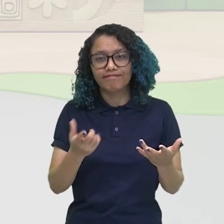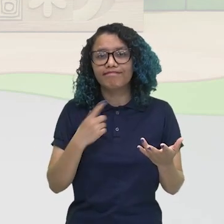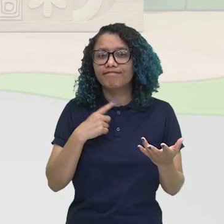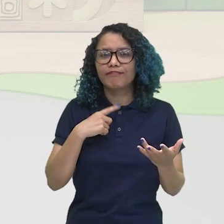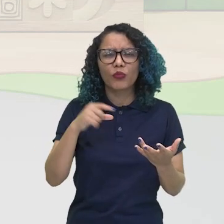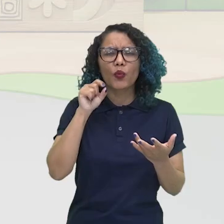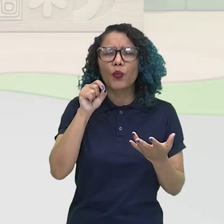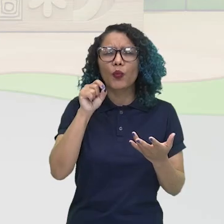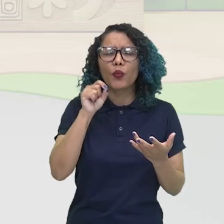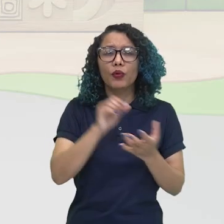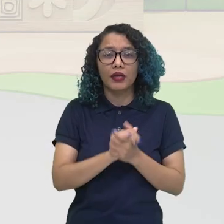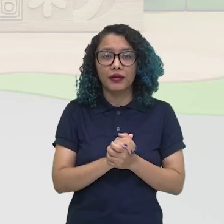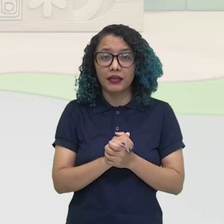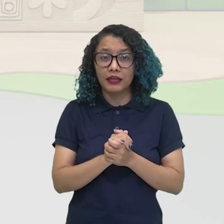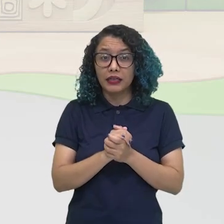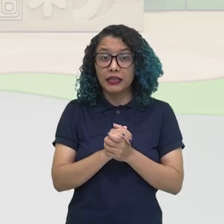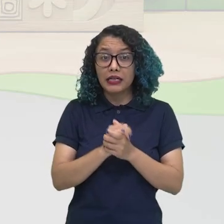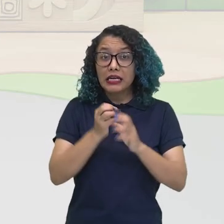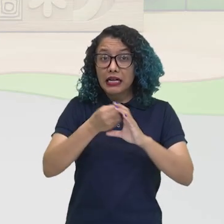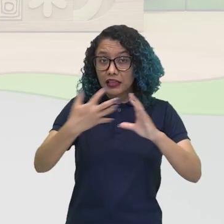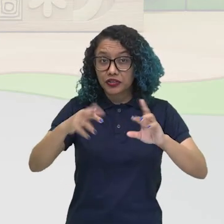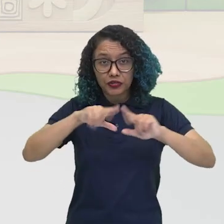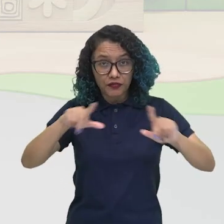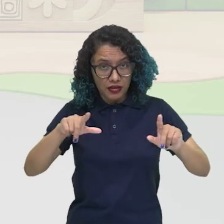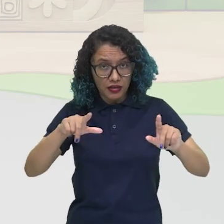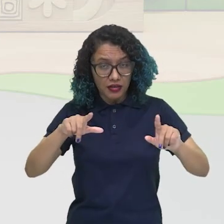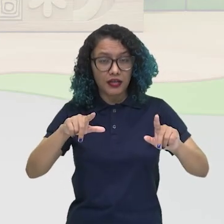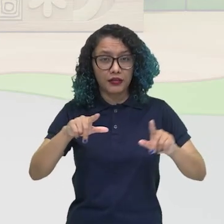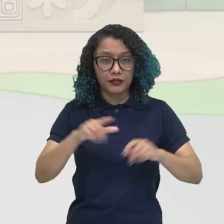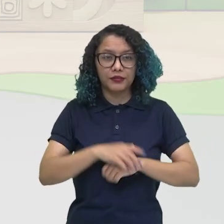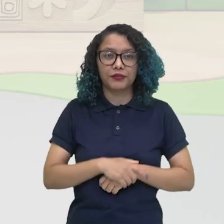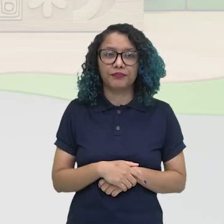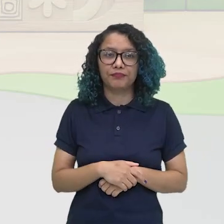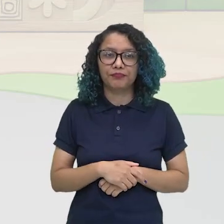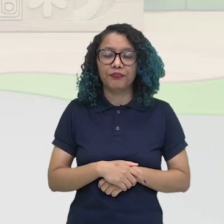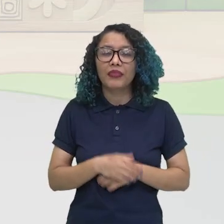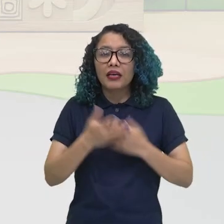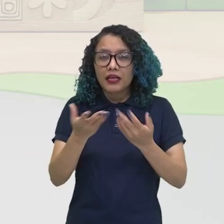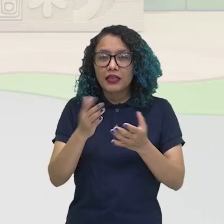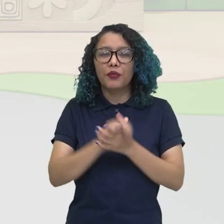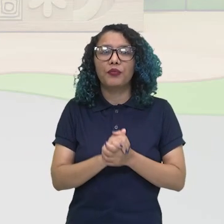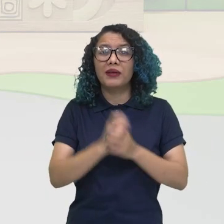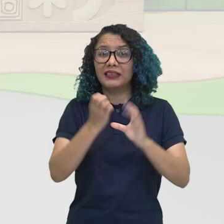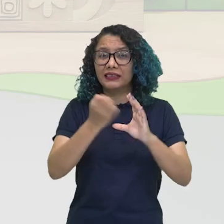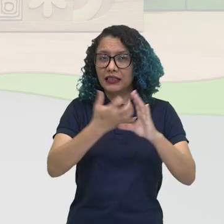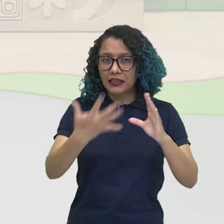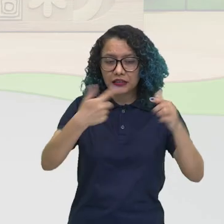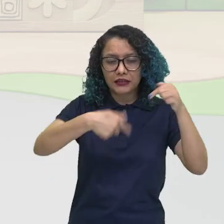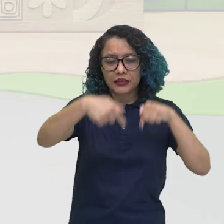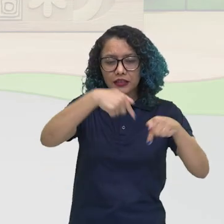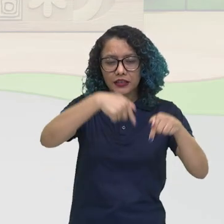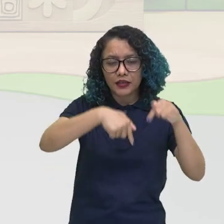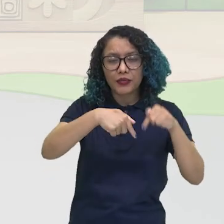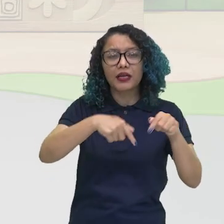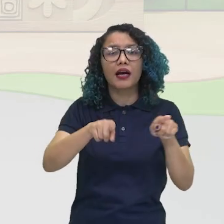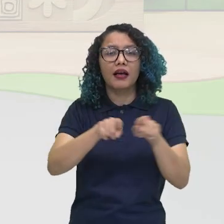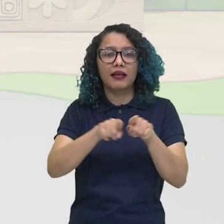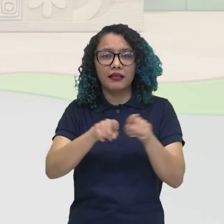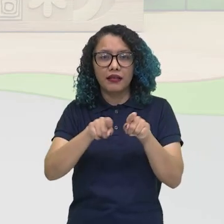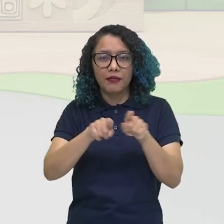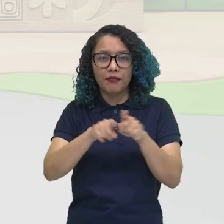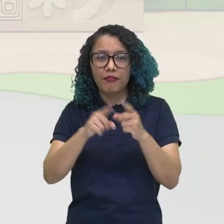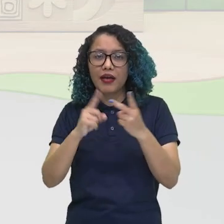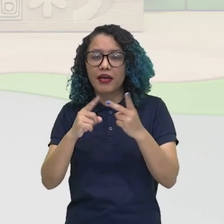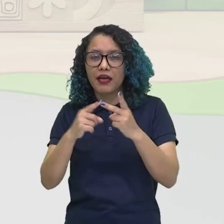quê? Abordagens distintas, segundo a sua composição química e outra conforme o